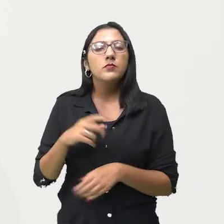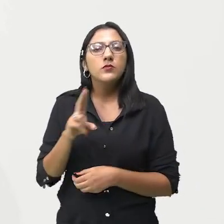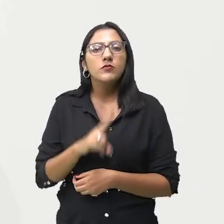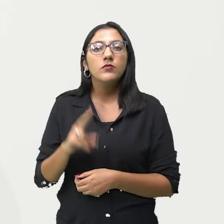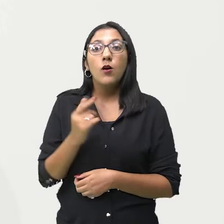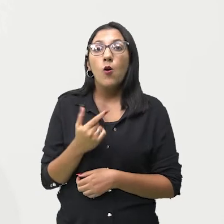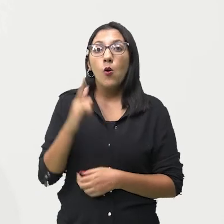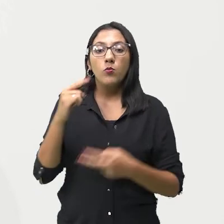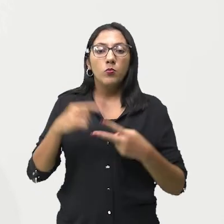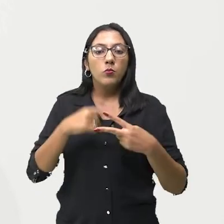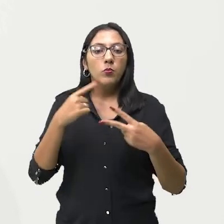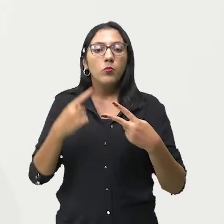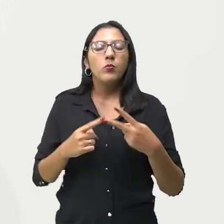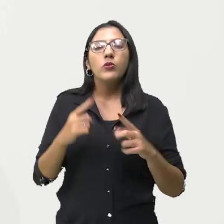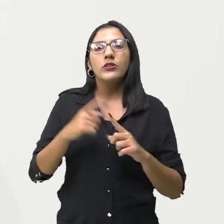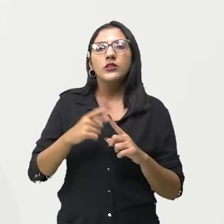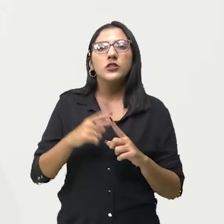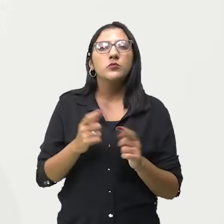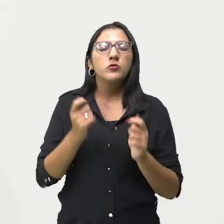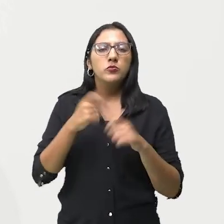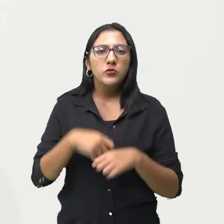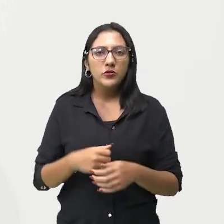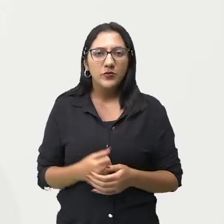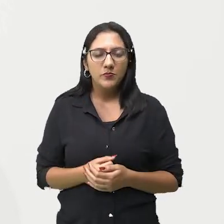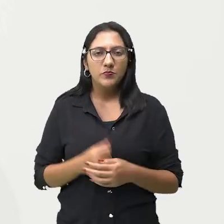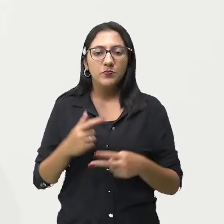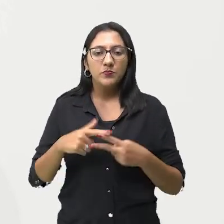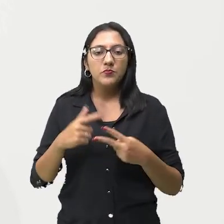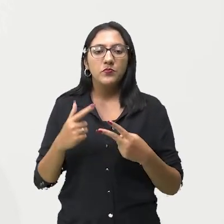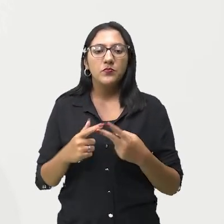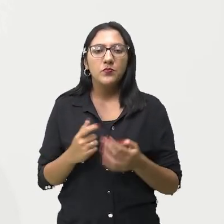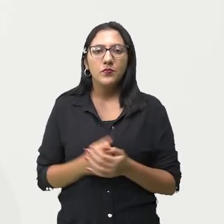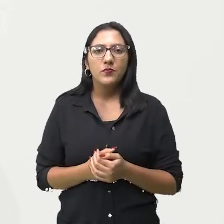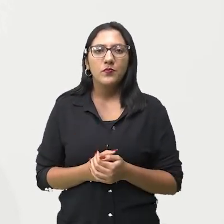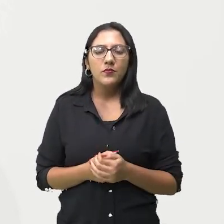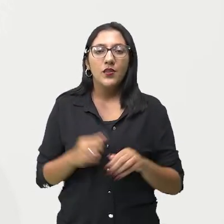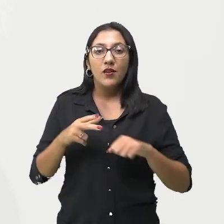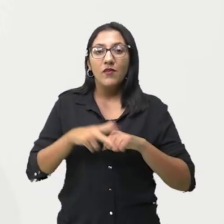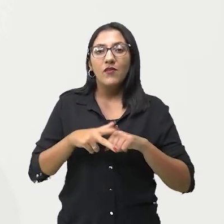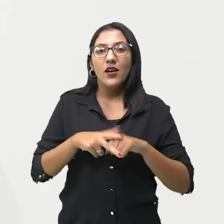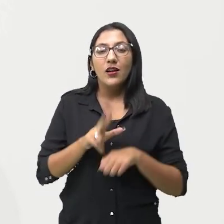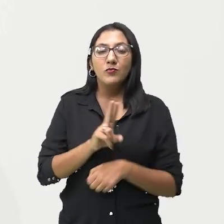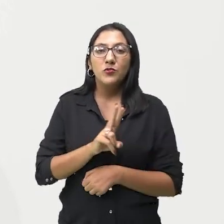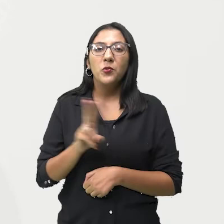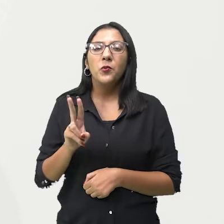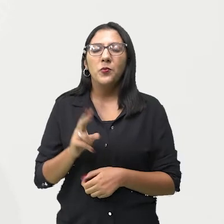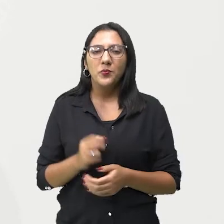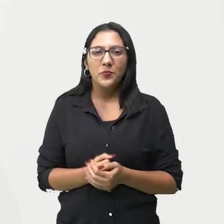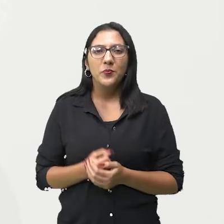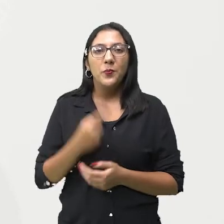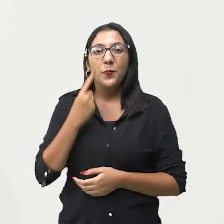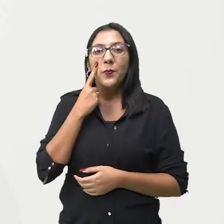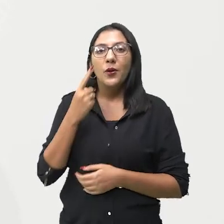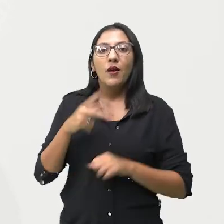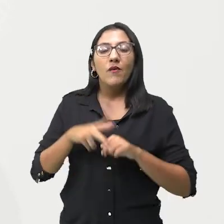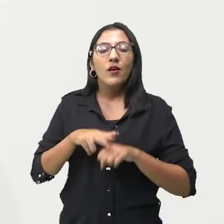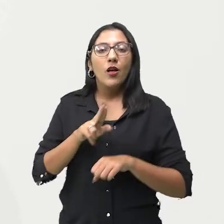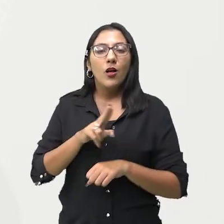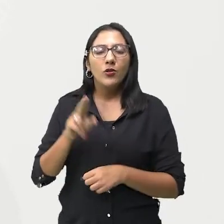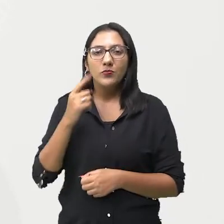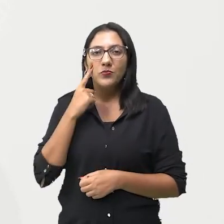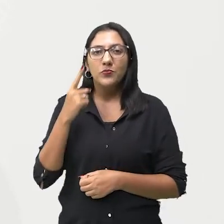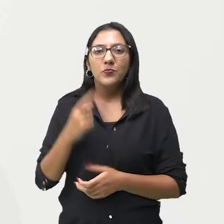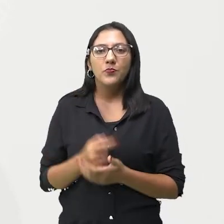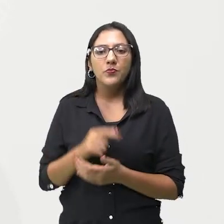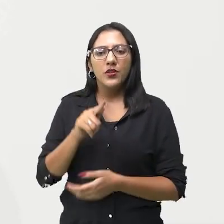utiliza outras duas formas verbais que a gente chama de formas verbonominais. Ele usa formas